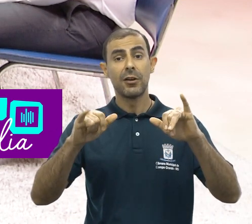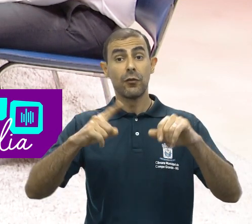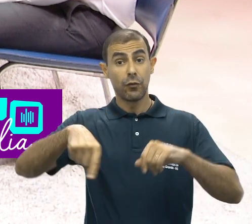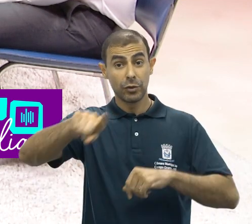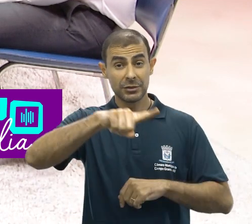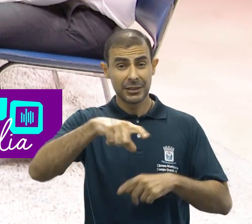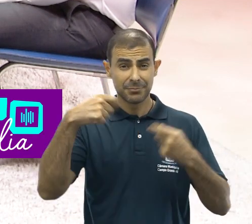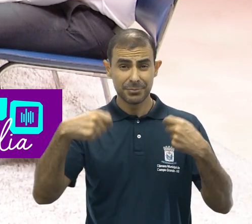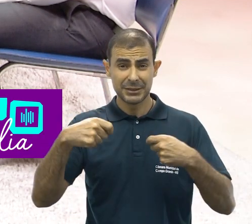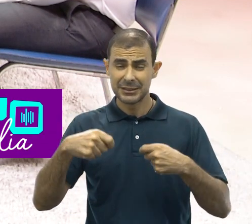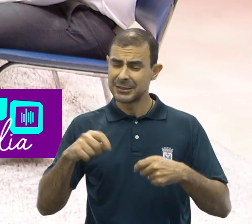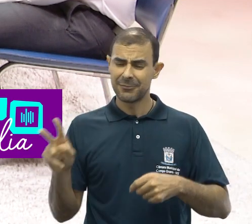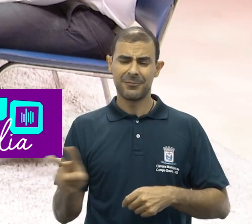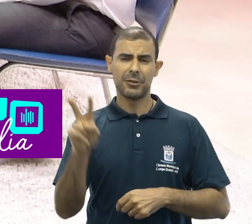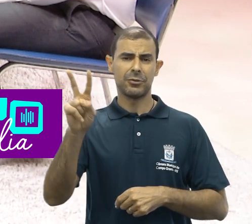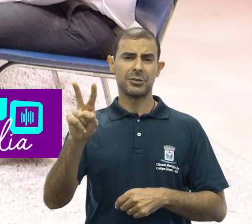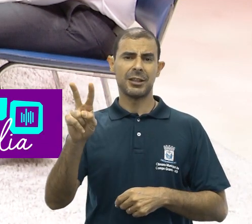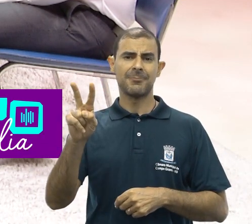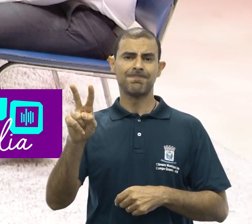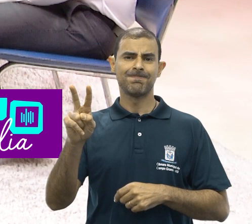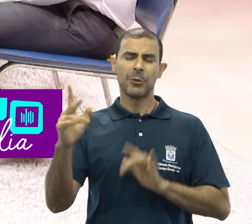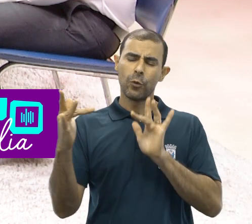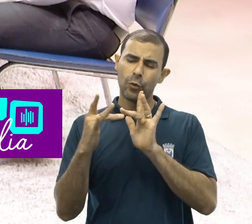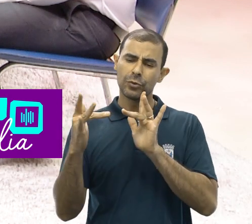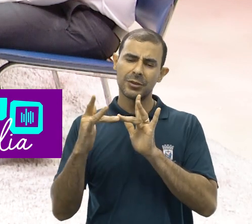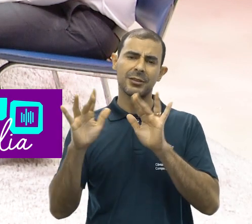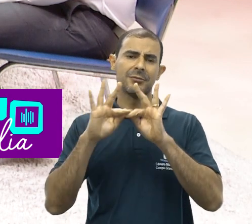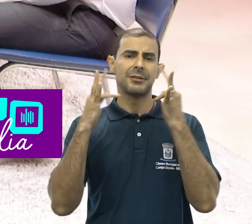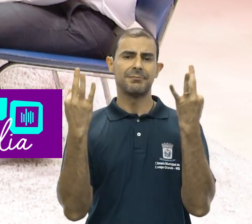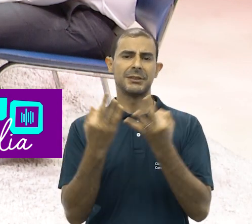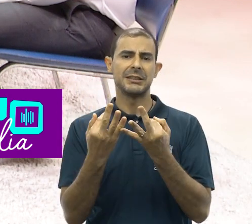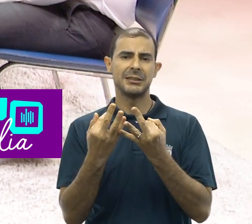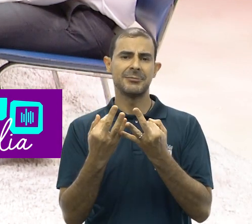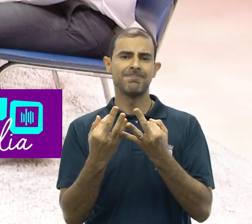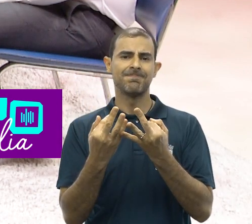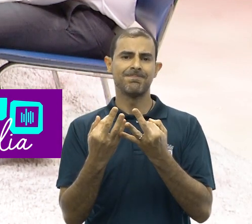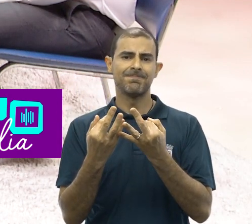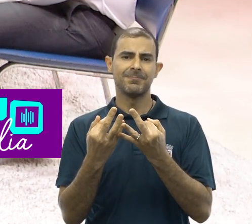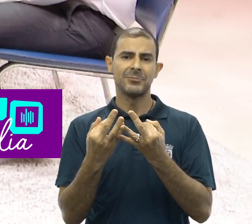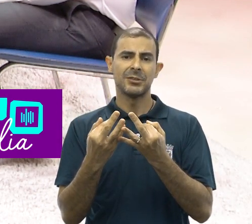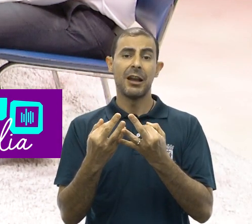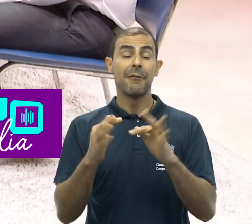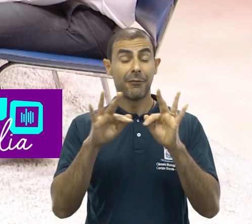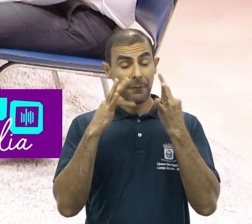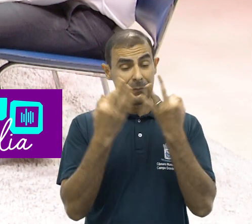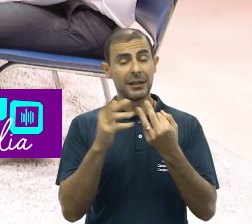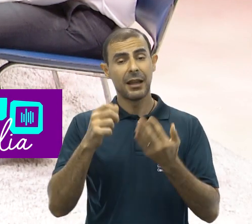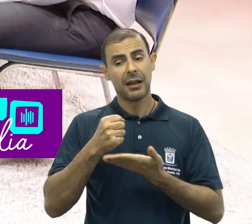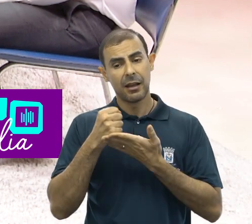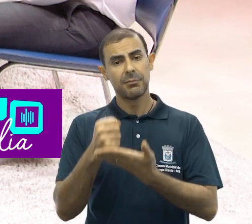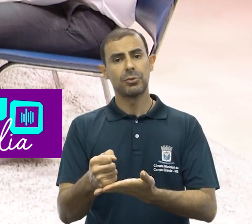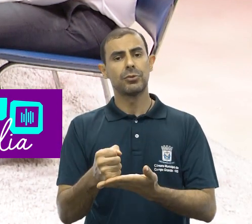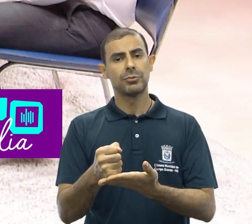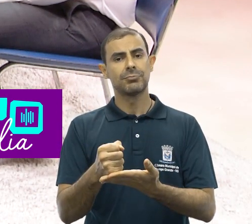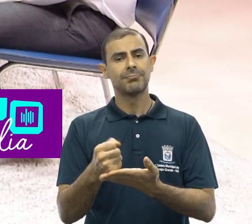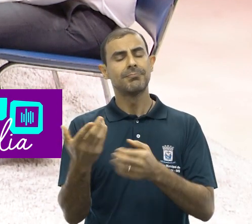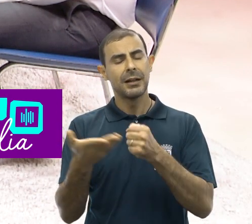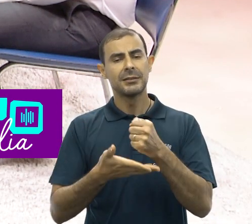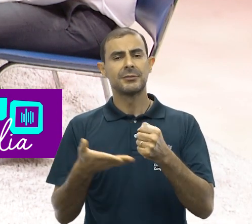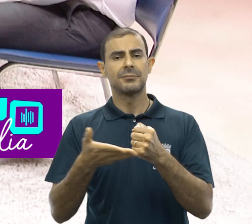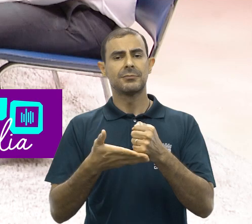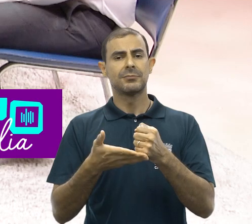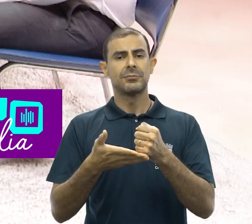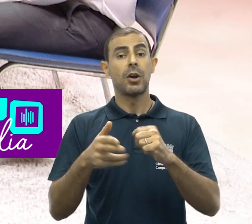sabe? Viver intensamente, aquilo que o senhor falou em relação à família, um ponto de apoio